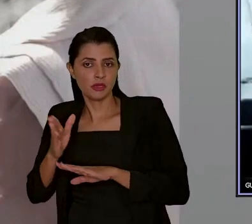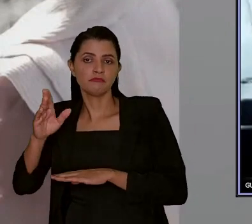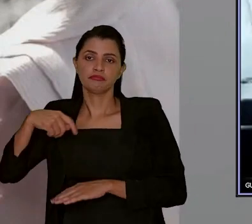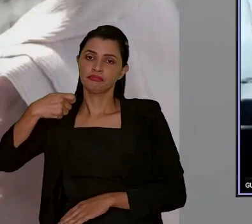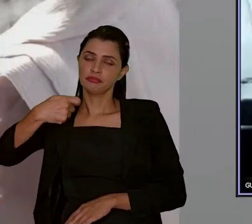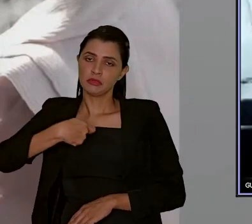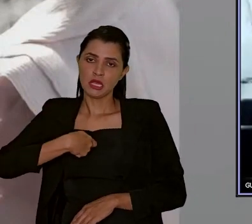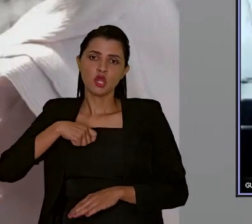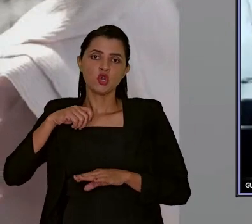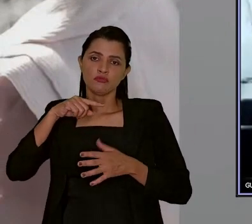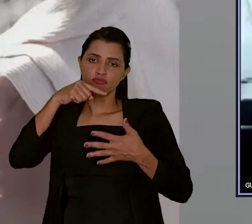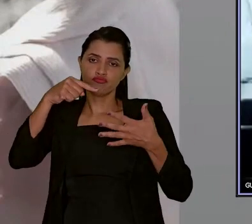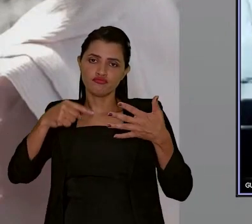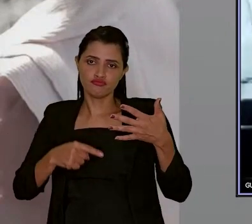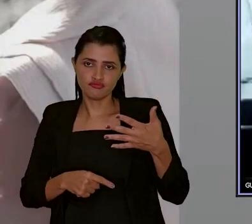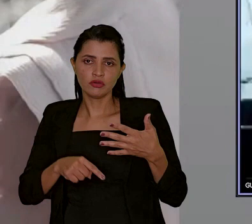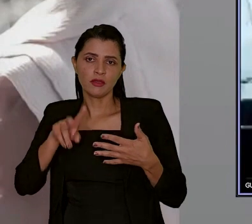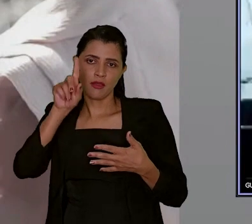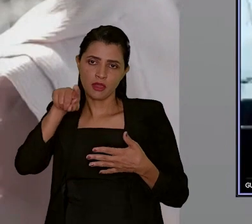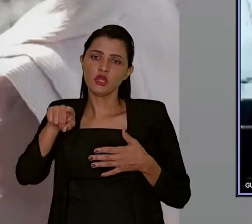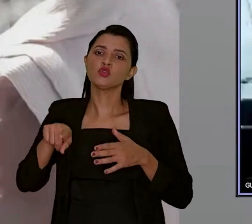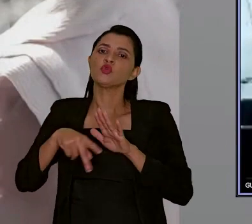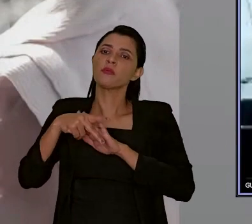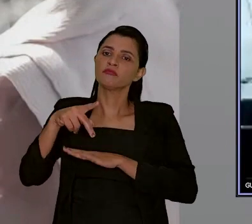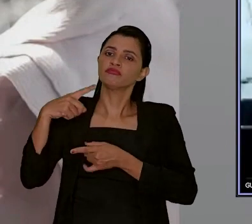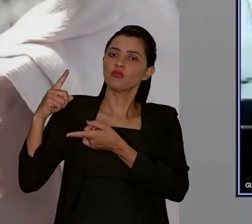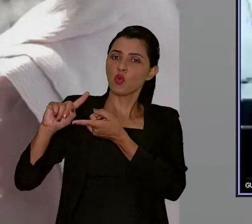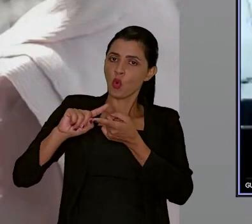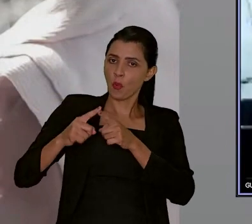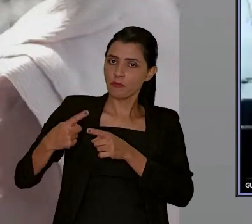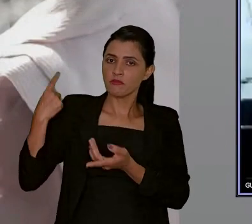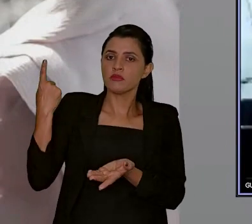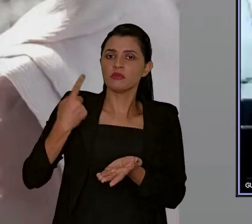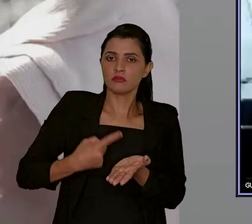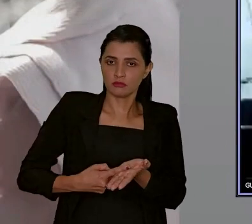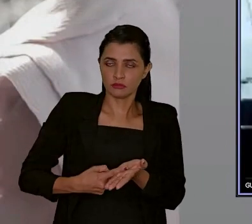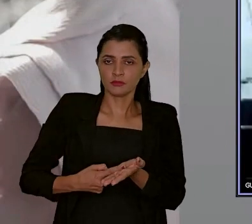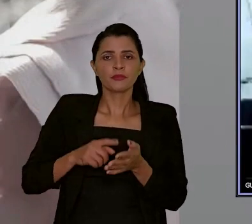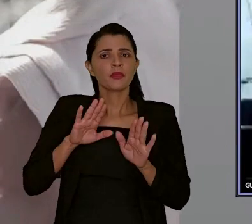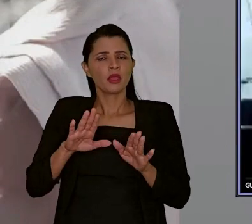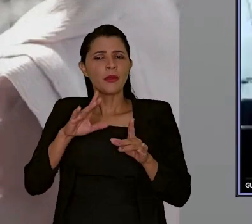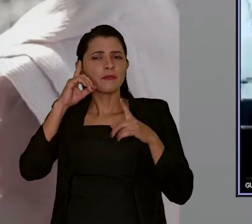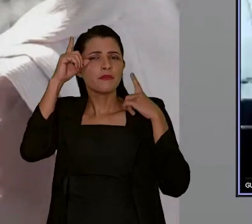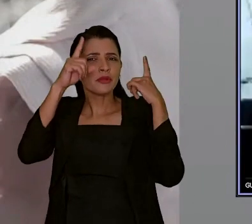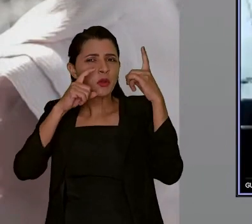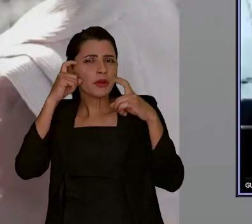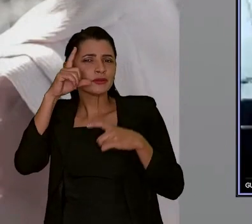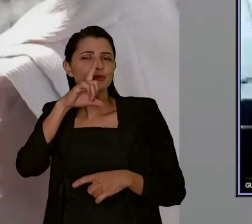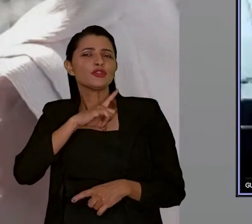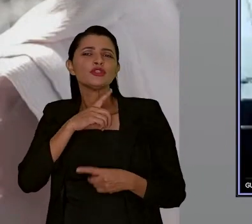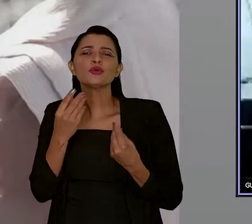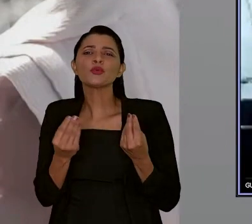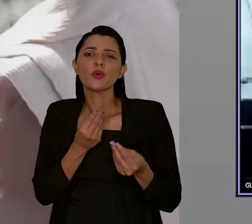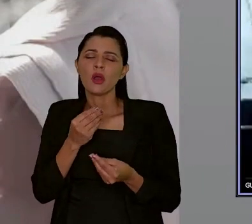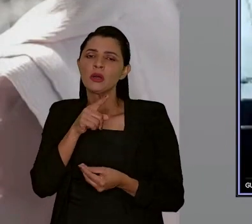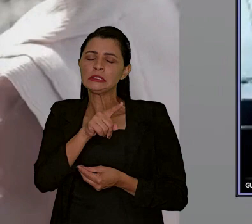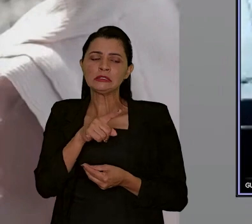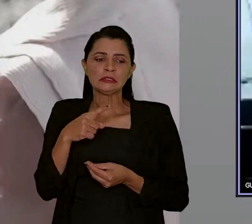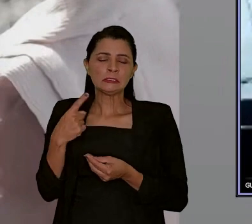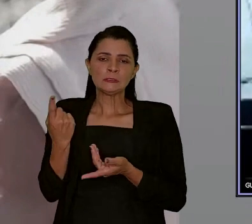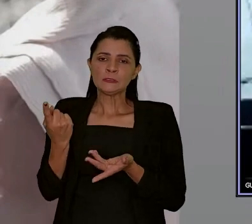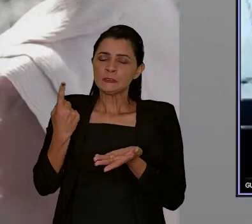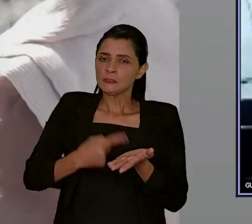sido tinha sido acordado. E aí a preocupação que havia era desse acordo ser exatamente